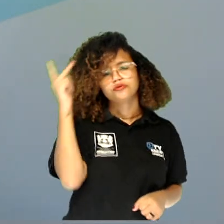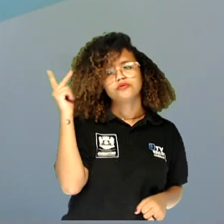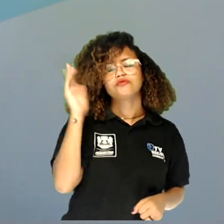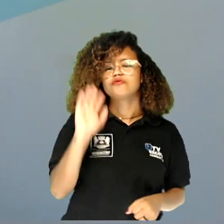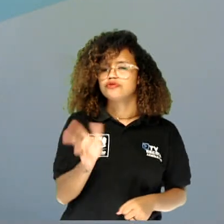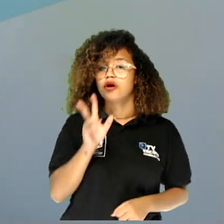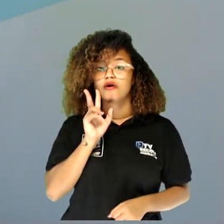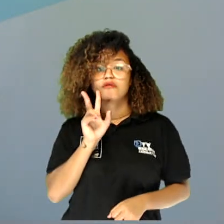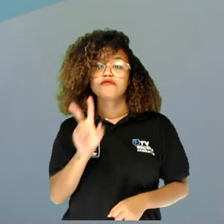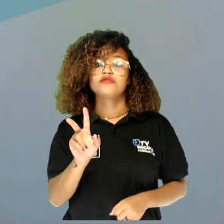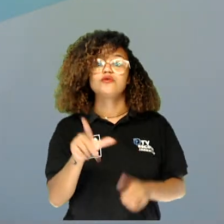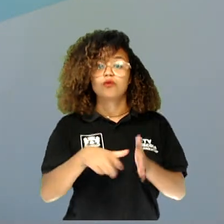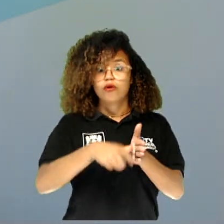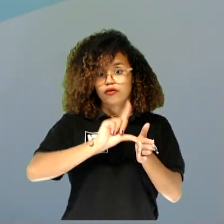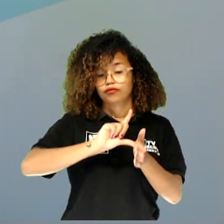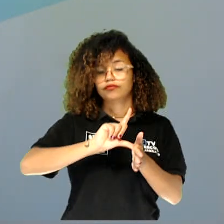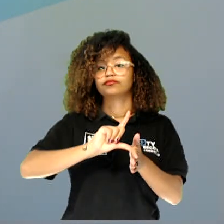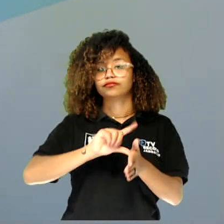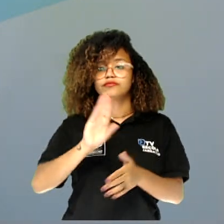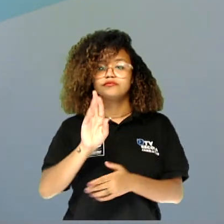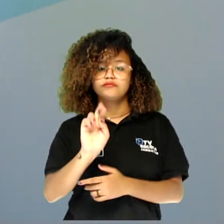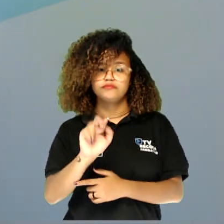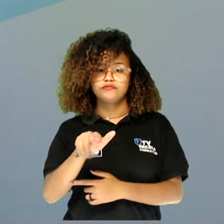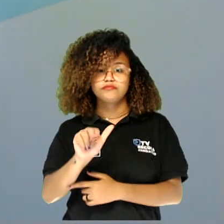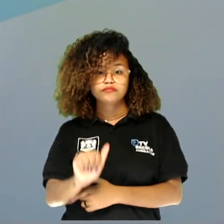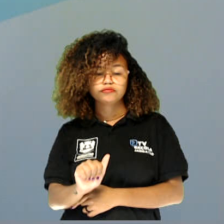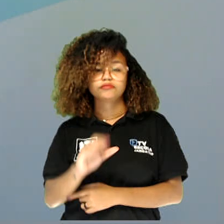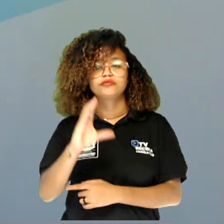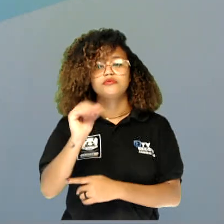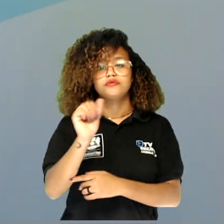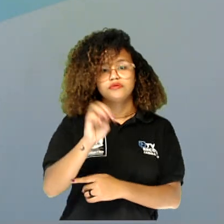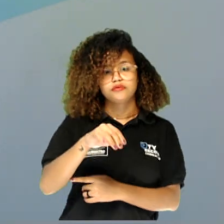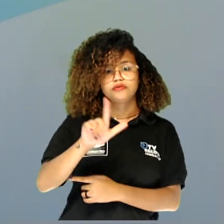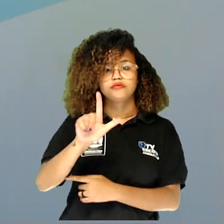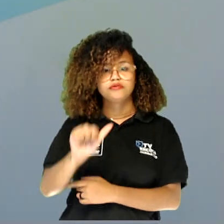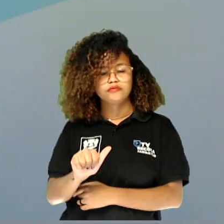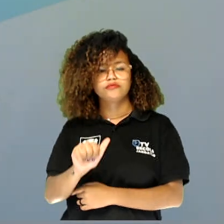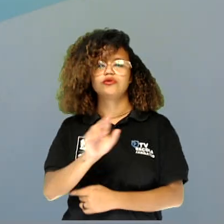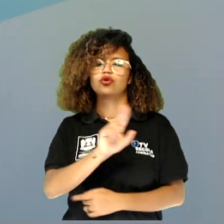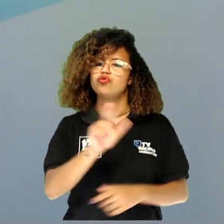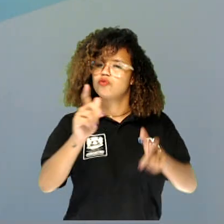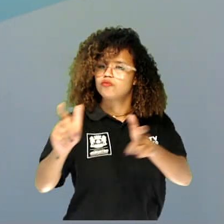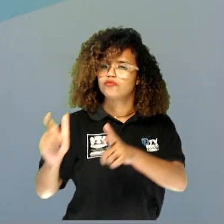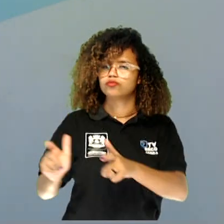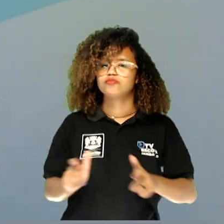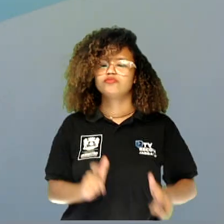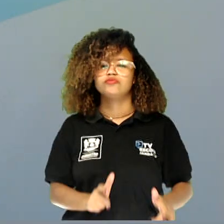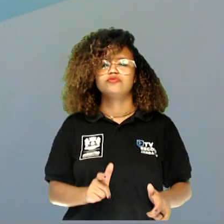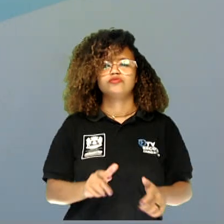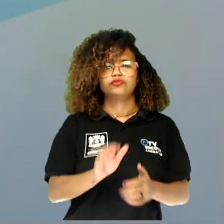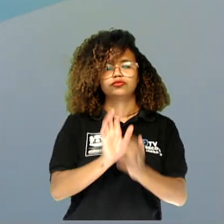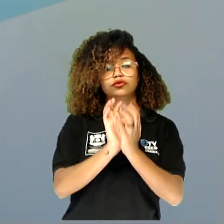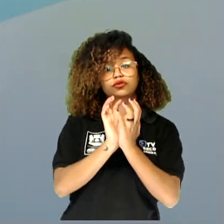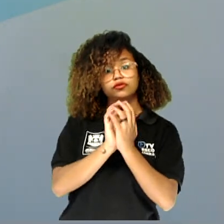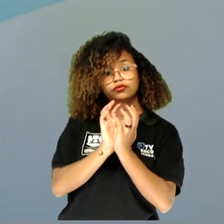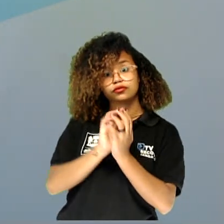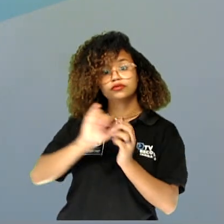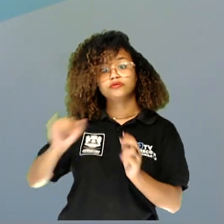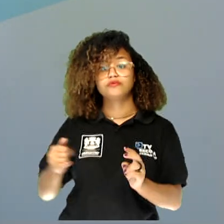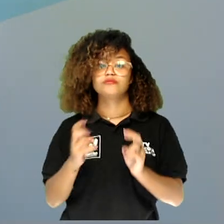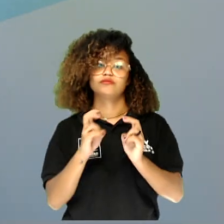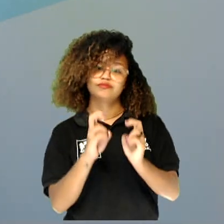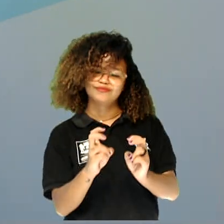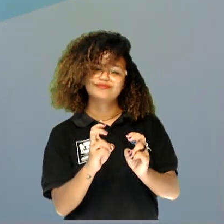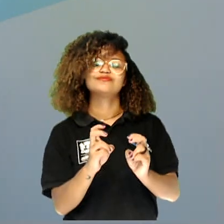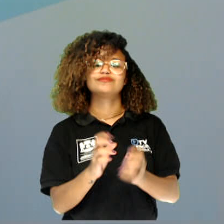a gente viu anteriormente. Bruna, pode ser Camila, nome de lugares, Recife,